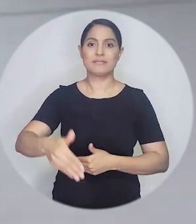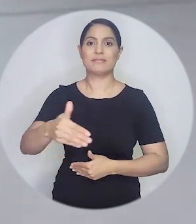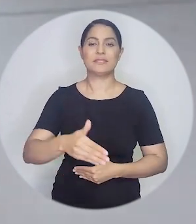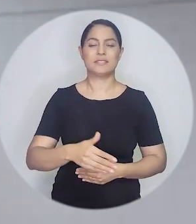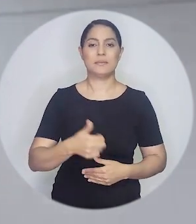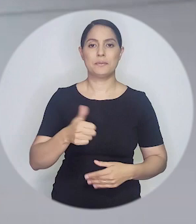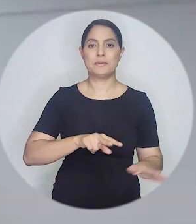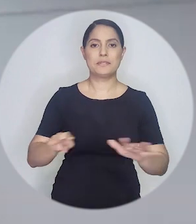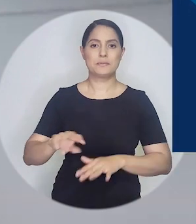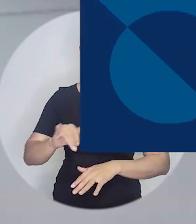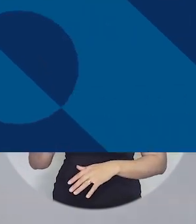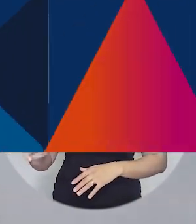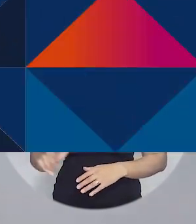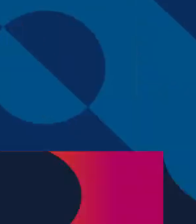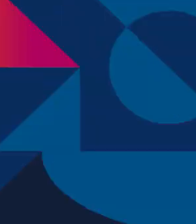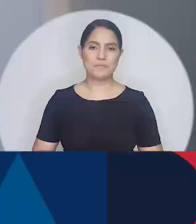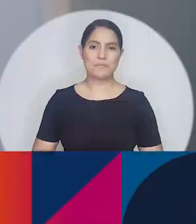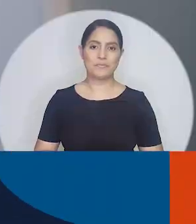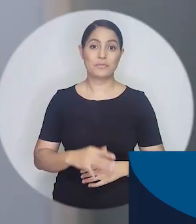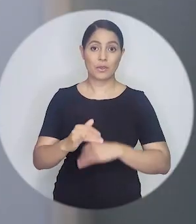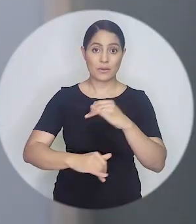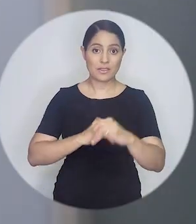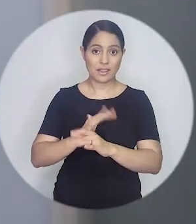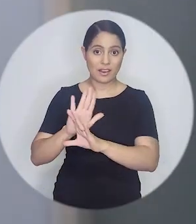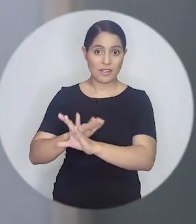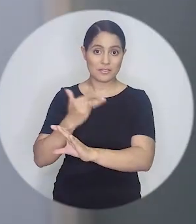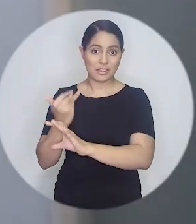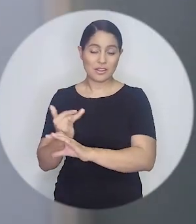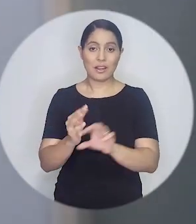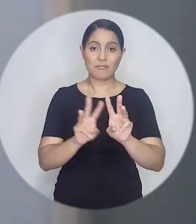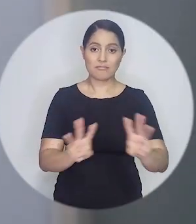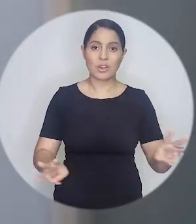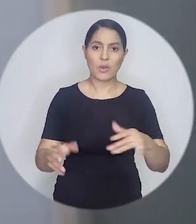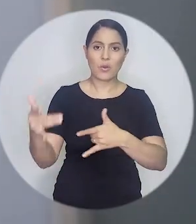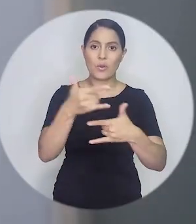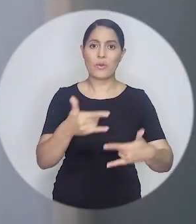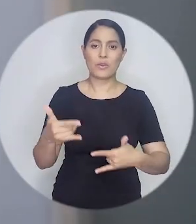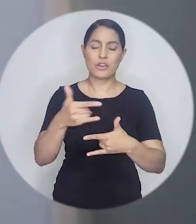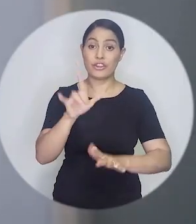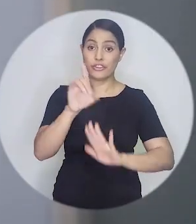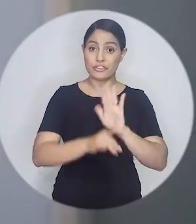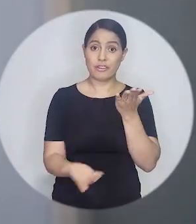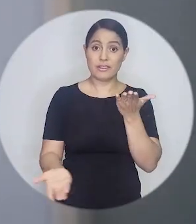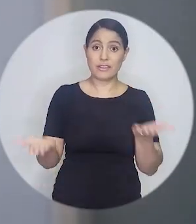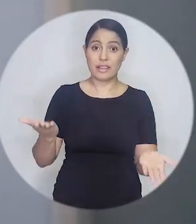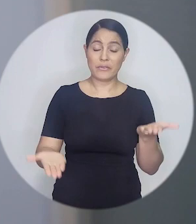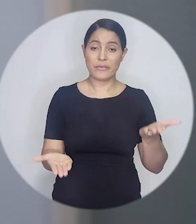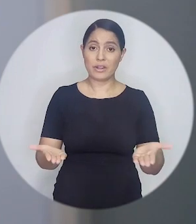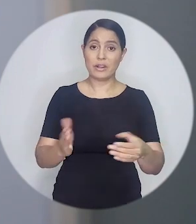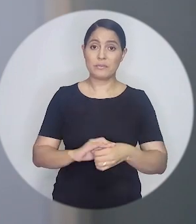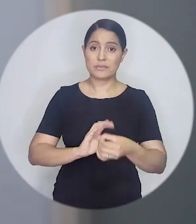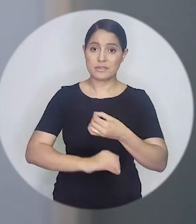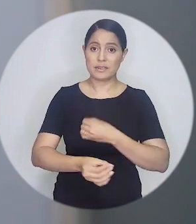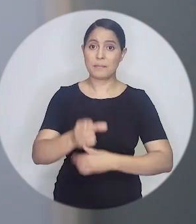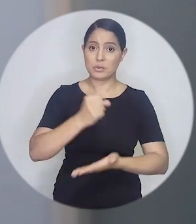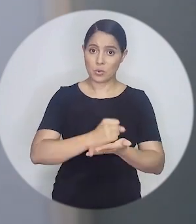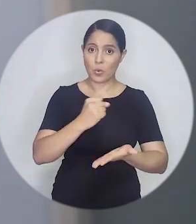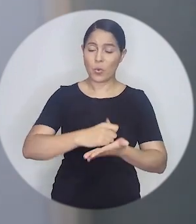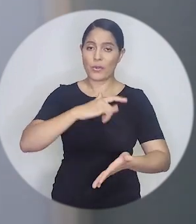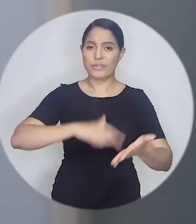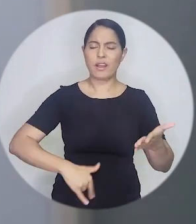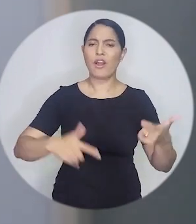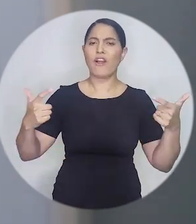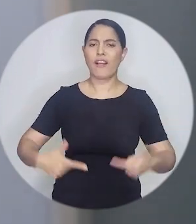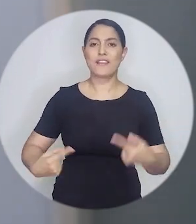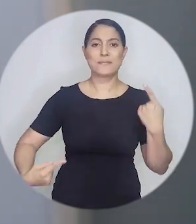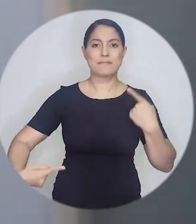dele agora na primeira semana de julho. A OAB Nacional realizou a live Direito a Reequilíbrio do Prestador em Contratos